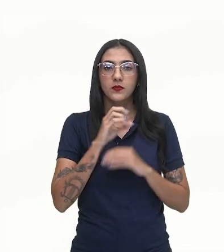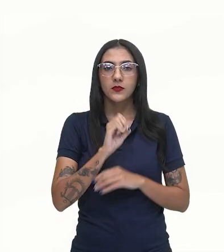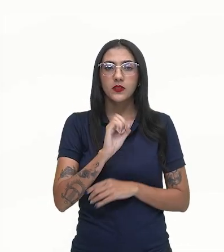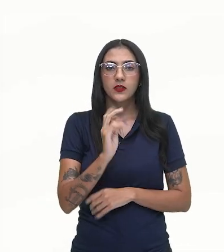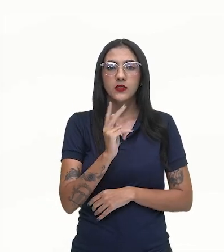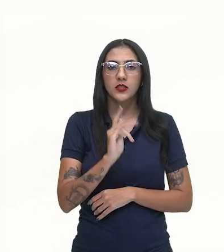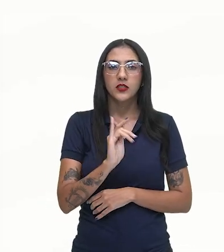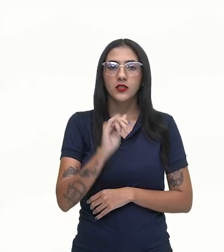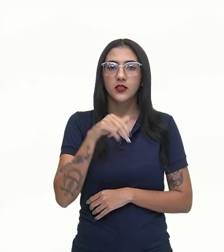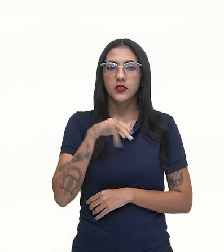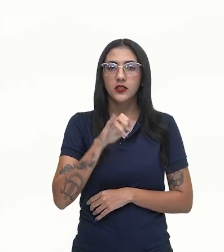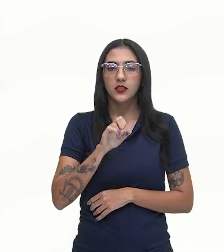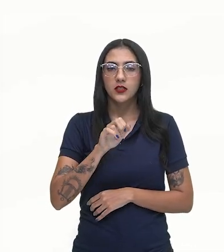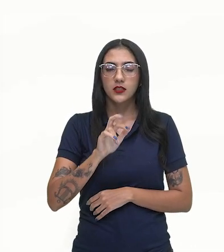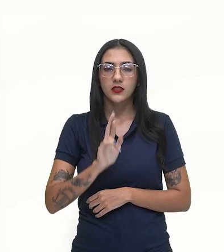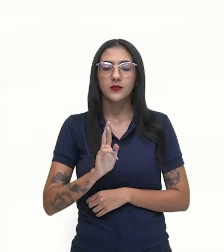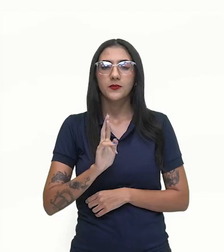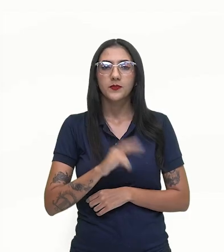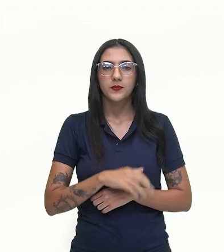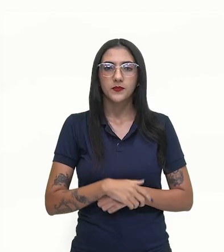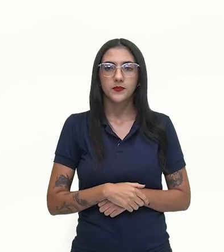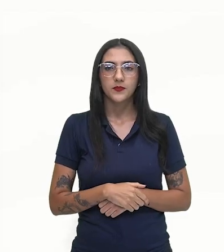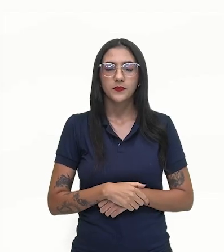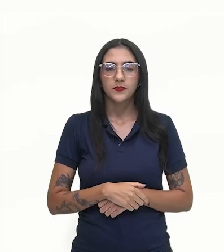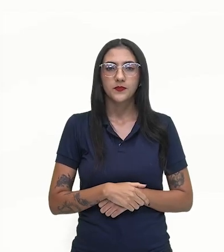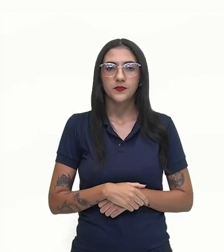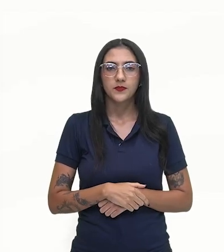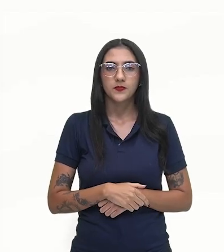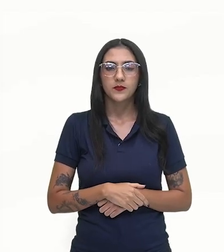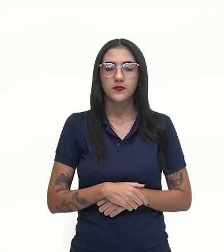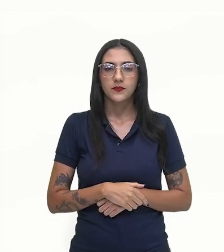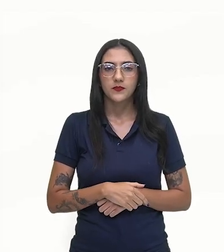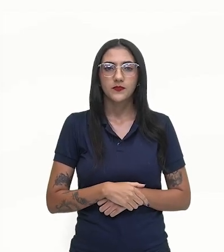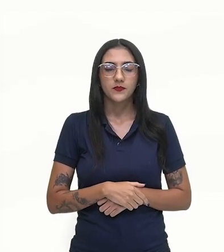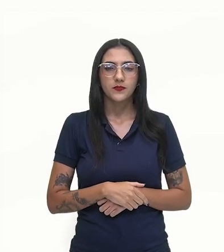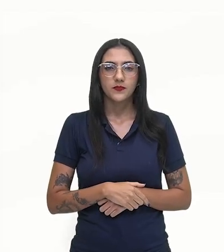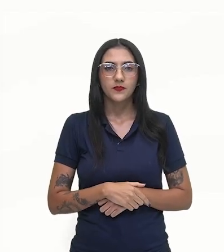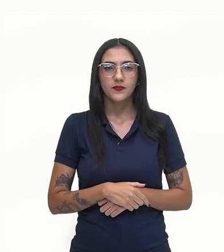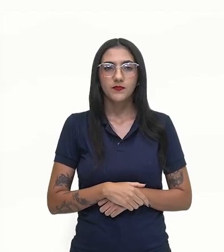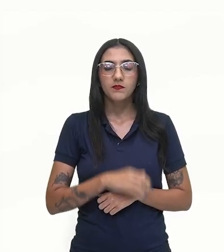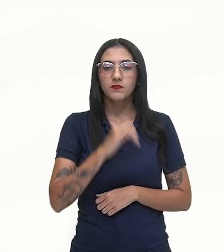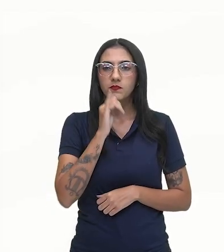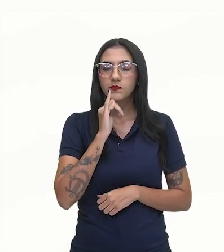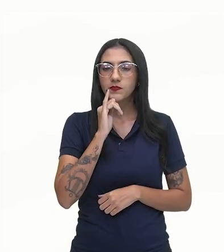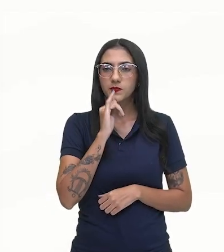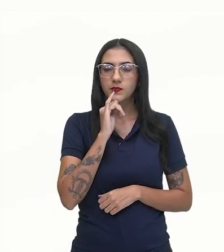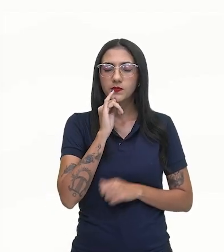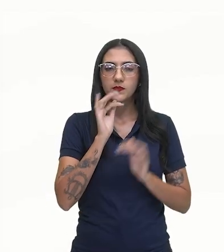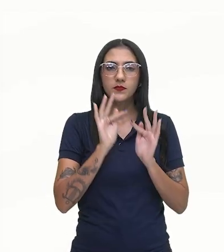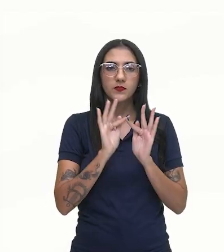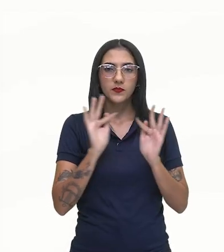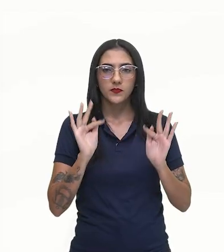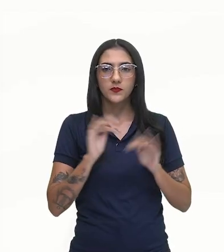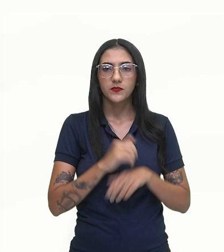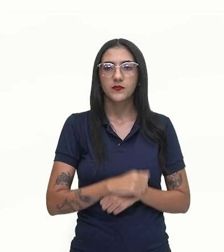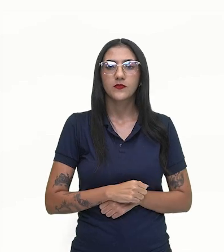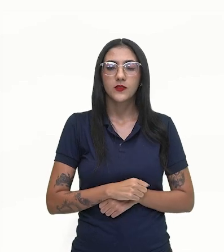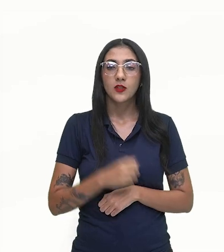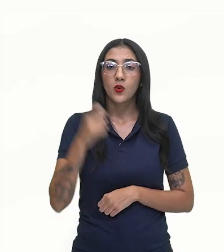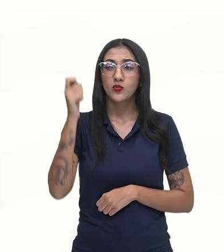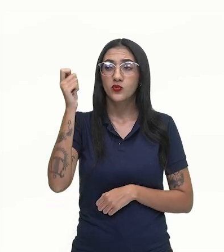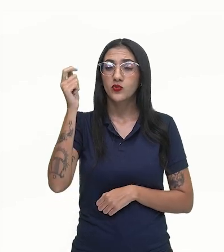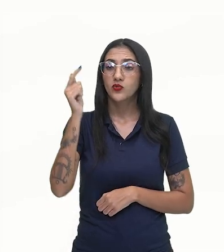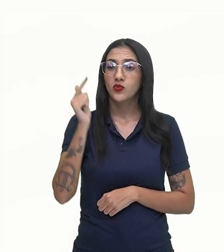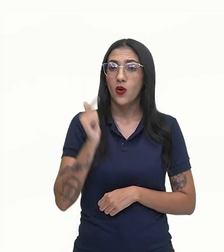Shinier, shinier. The sun is shinier than the moon. O sol